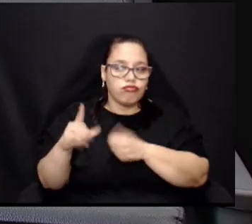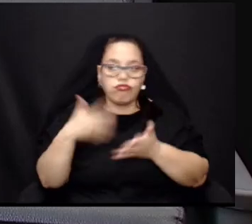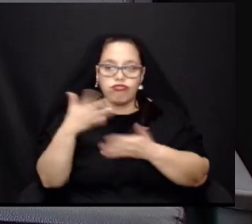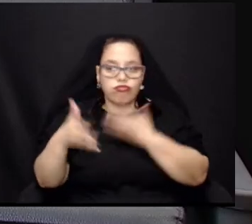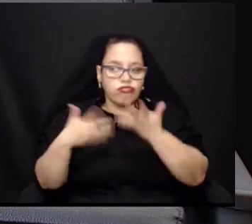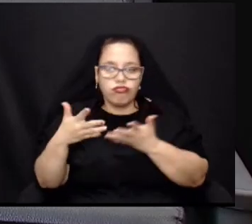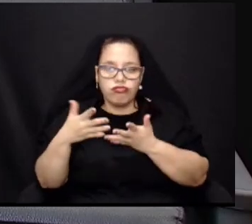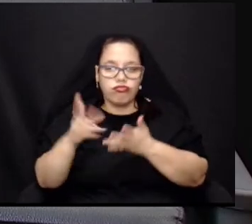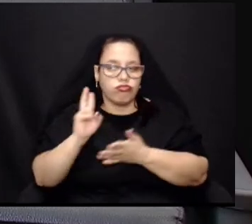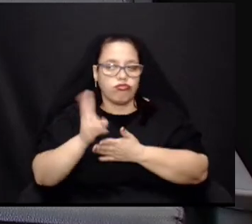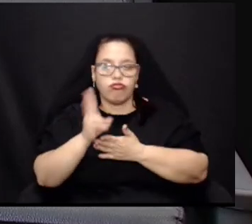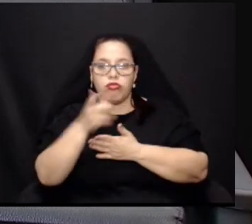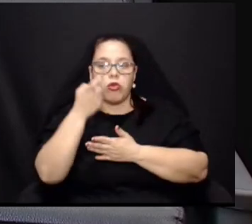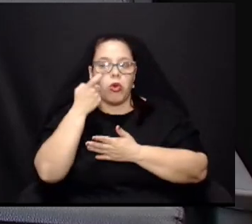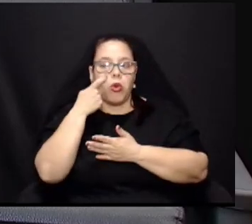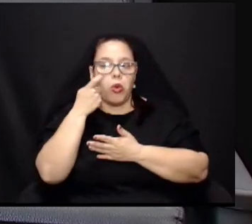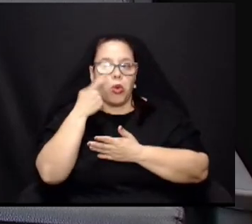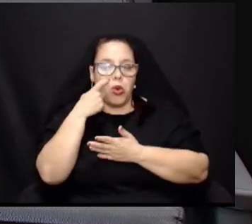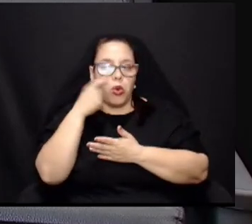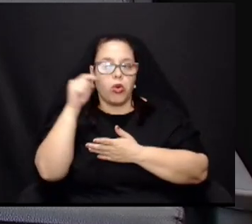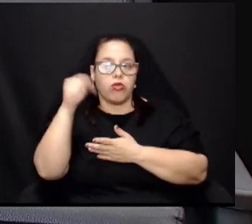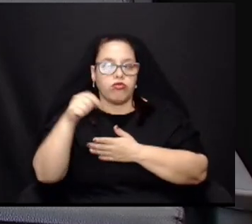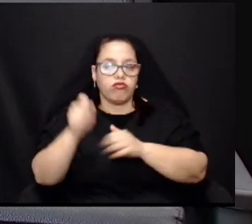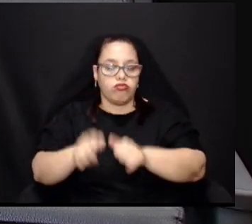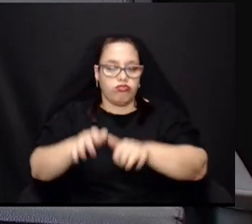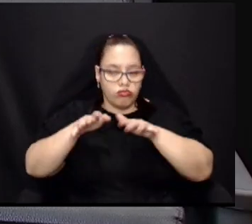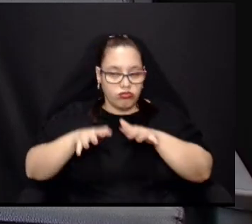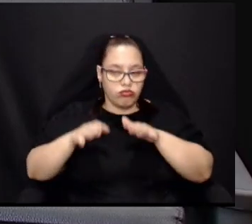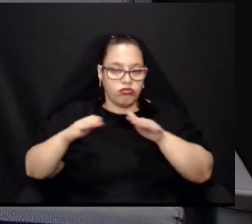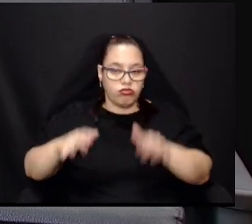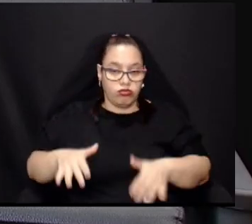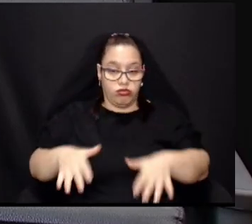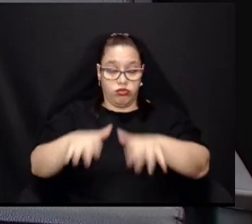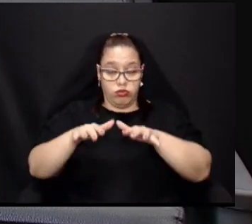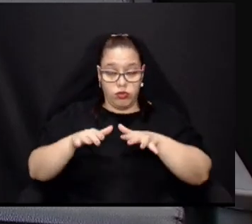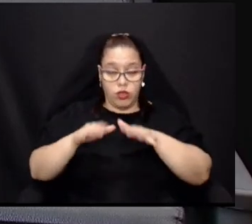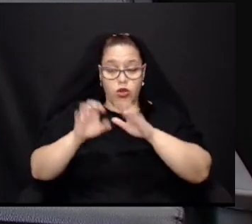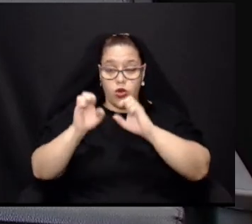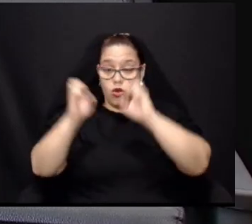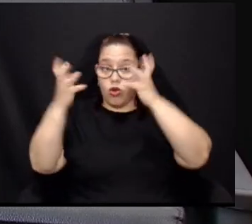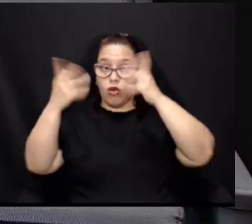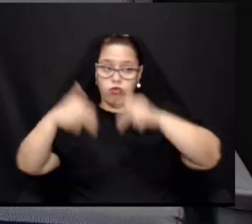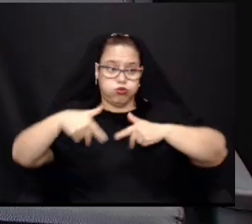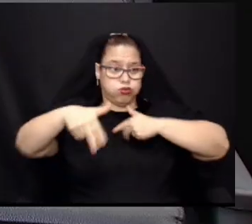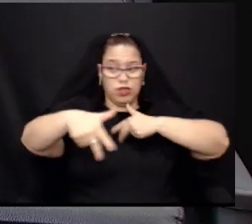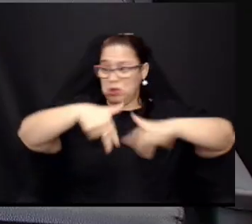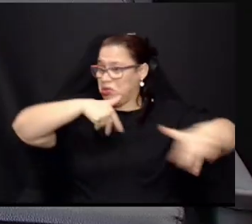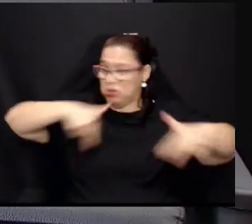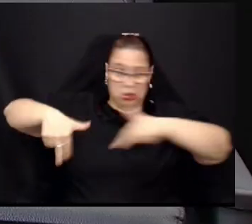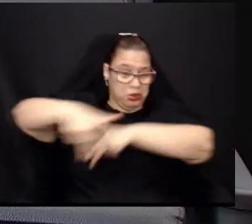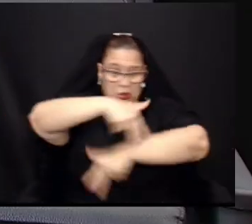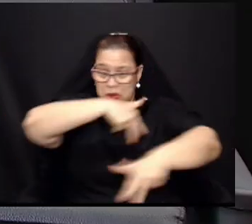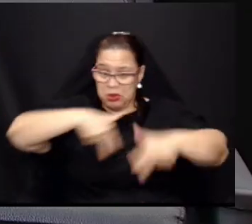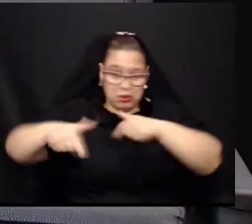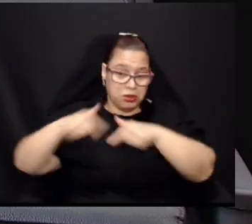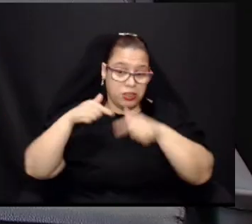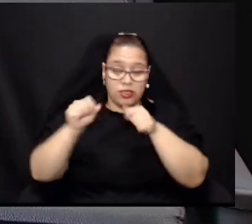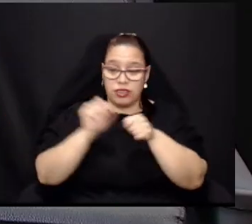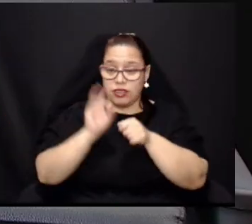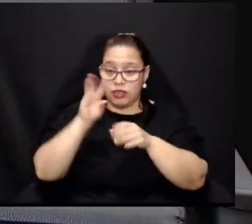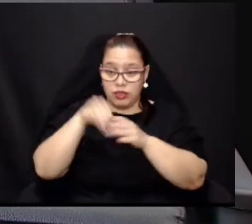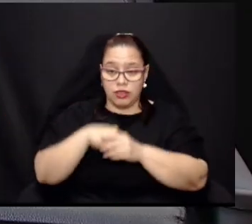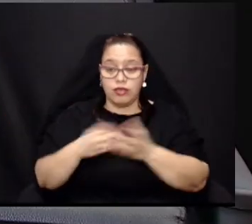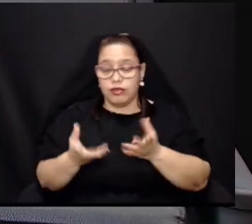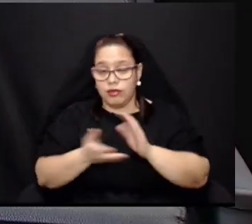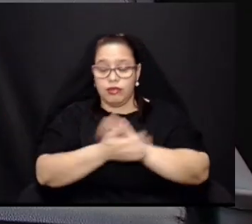vê aqui na Câmara, no plenário, no plenarinho, os cerimonialistas andando para lá e para cá. Qual que é o trabalho que vocês fazem nessa coordenadoria?